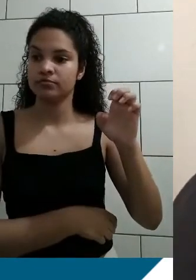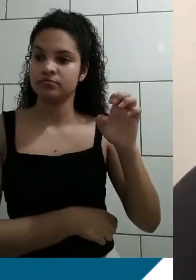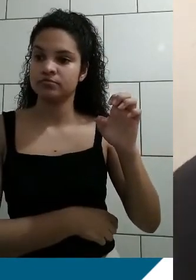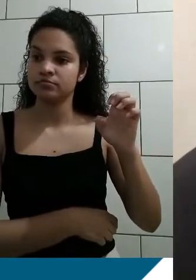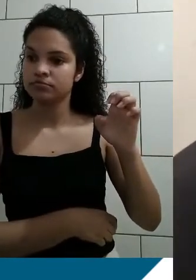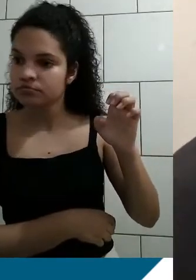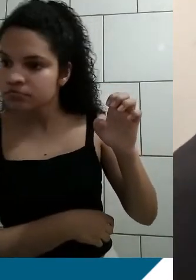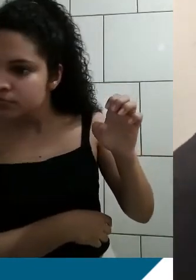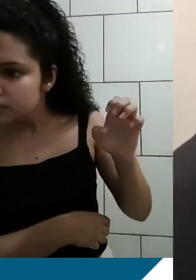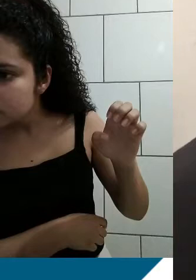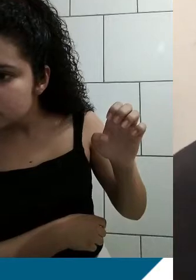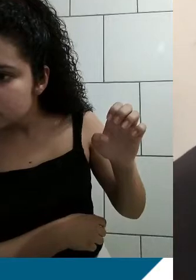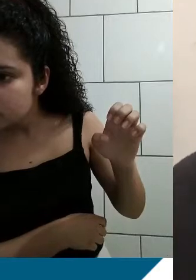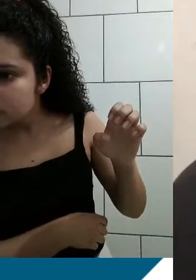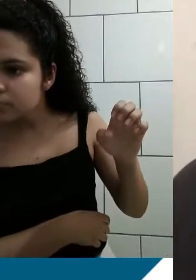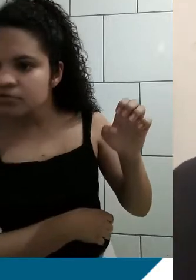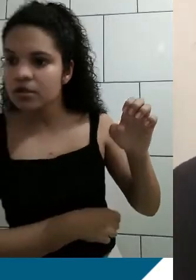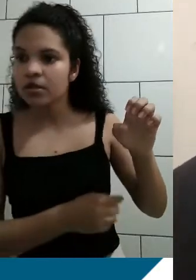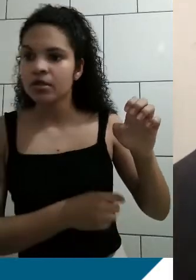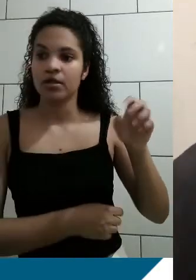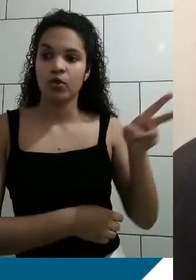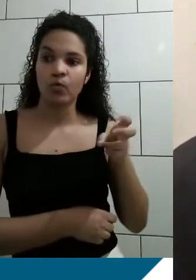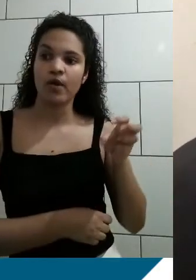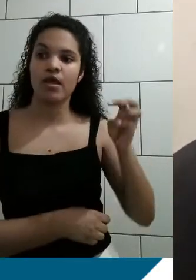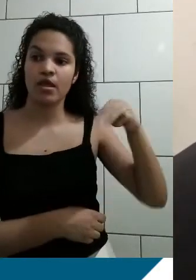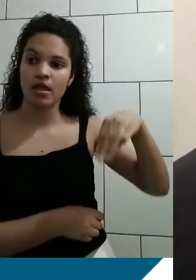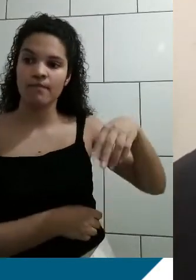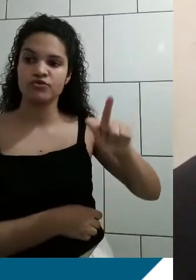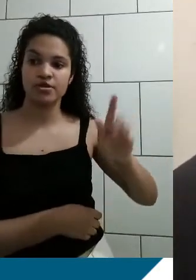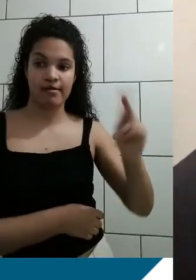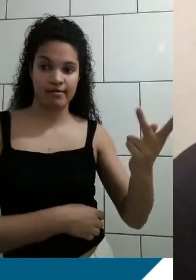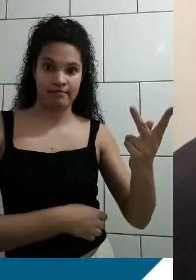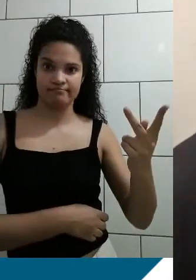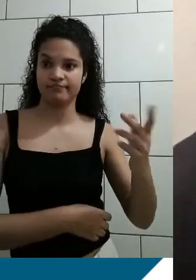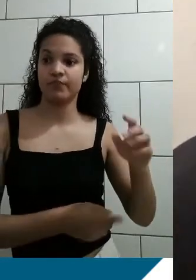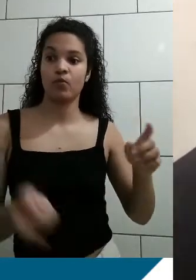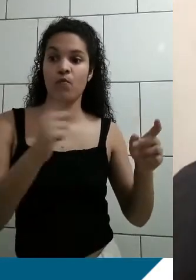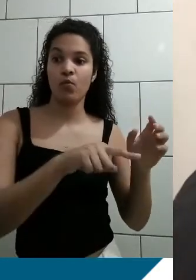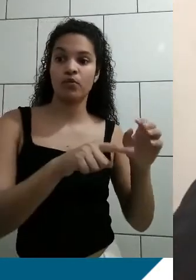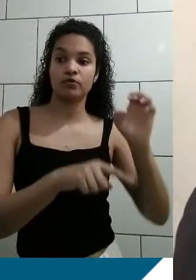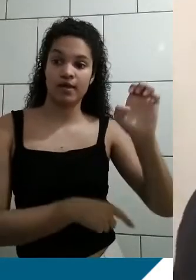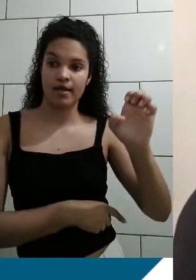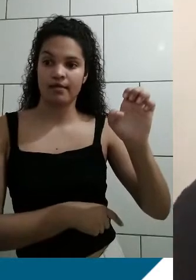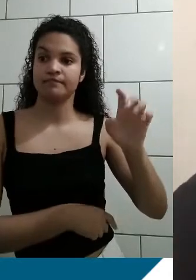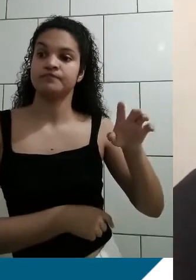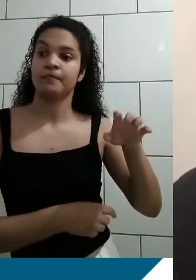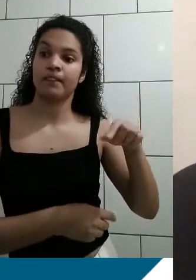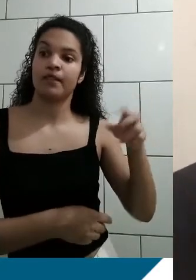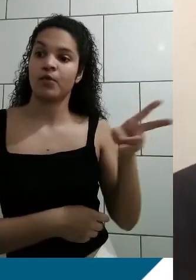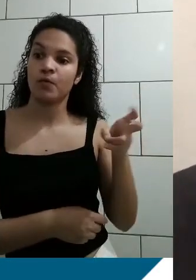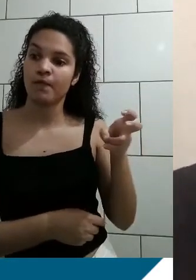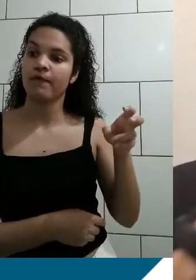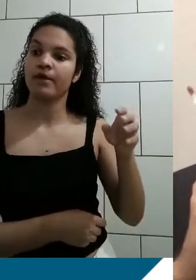k é uma constante restauradora ali da mola, muito chamado também de constante elástica da mola, e esse x aqui é a